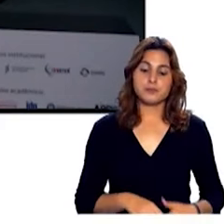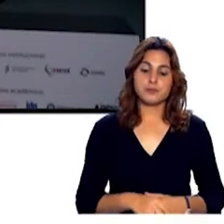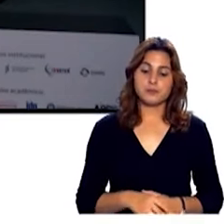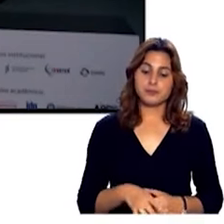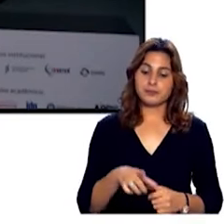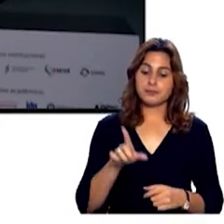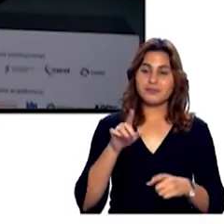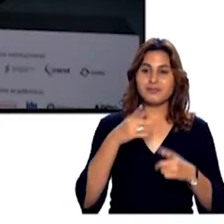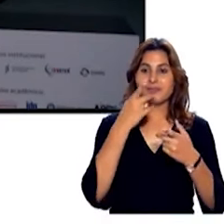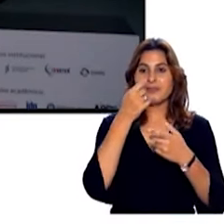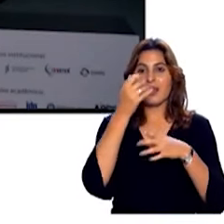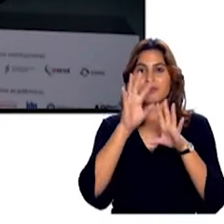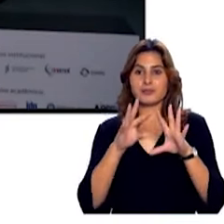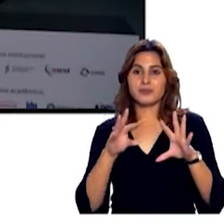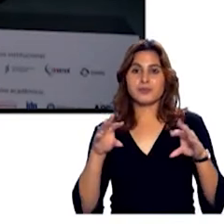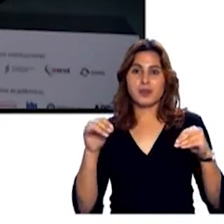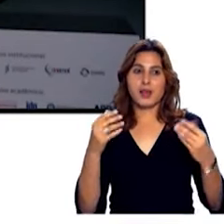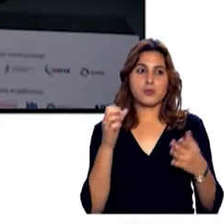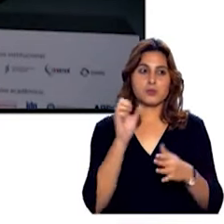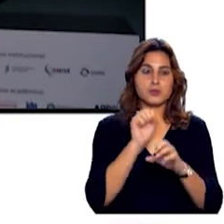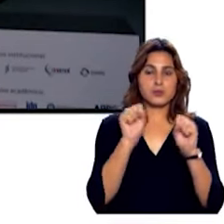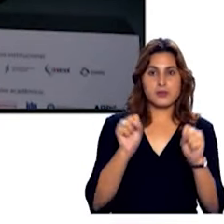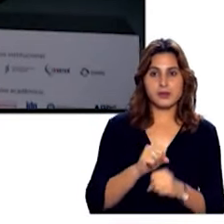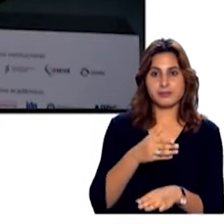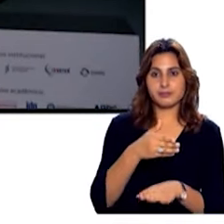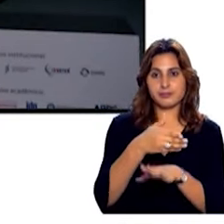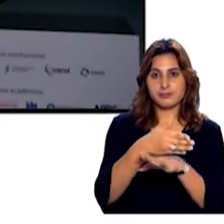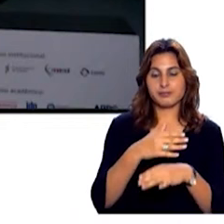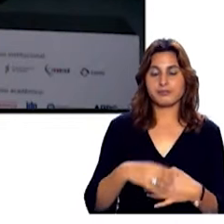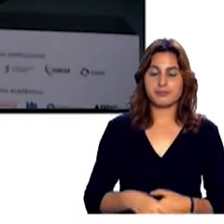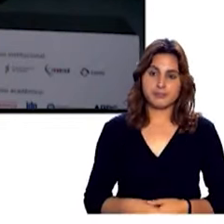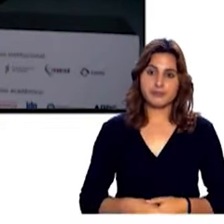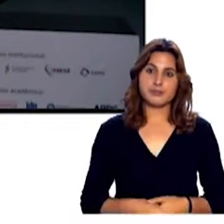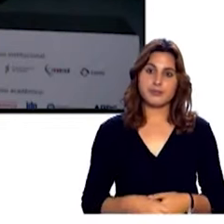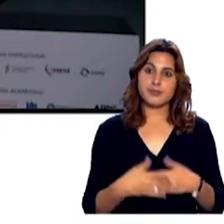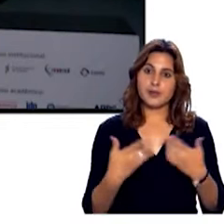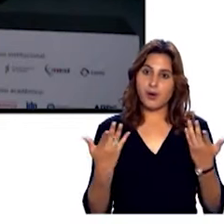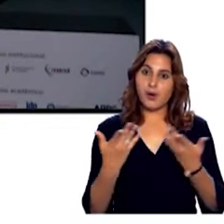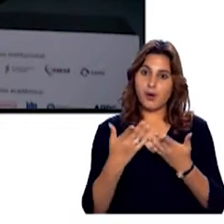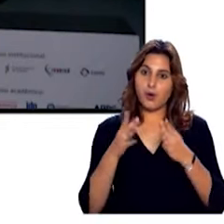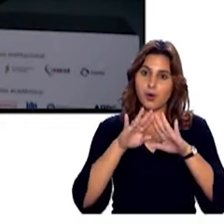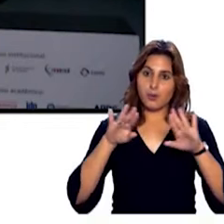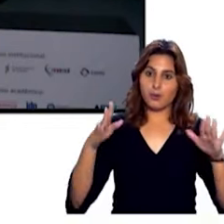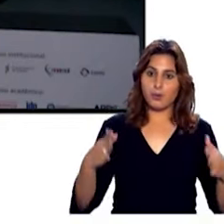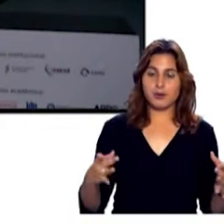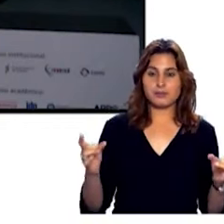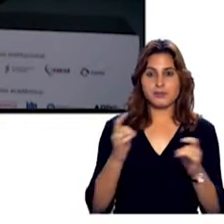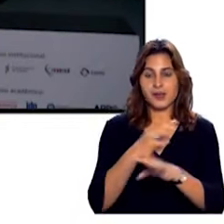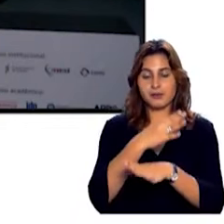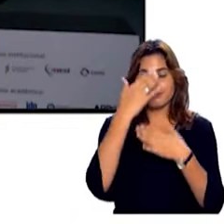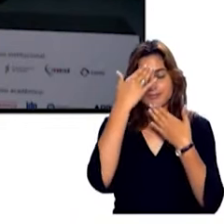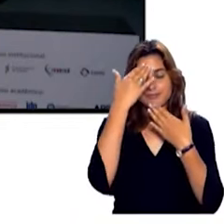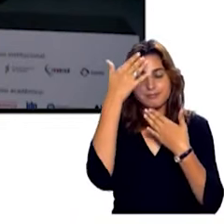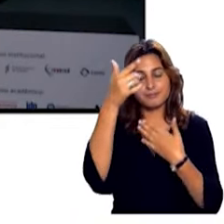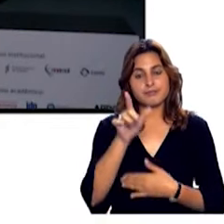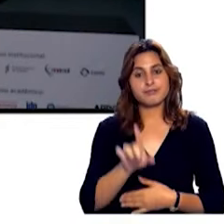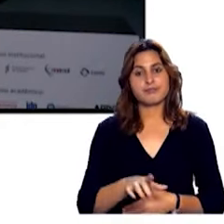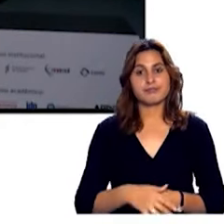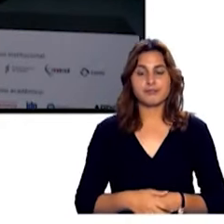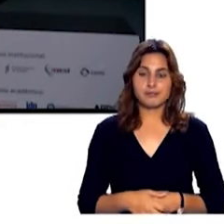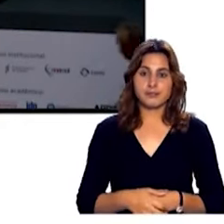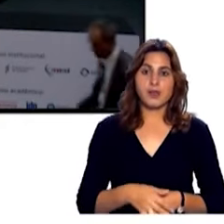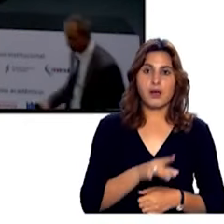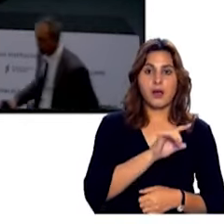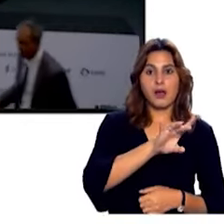os os sistemas de acesso eh com isso eu quero Encerrar este painel agradecendo mais uma vez